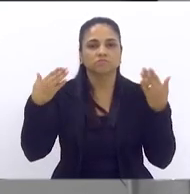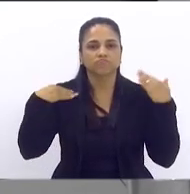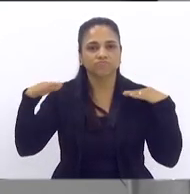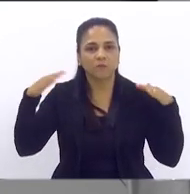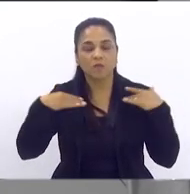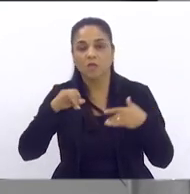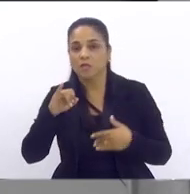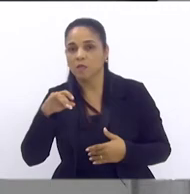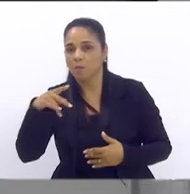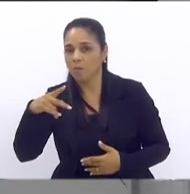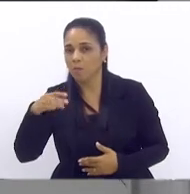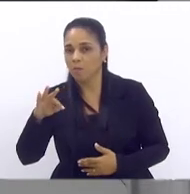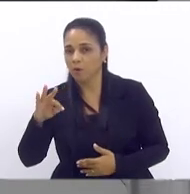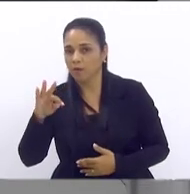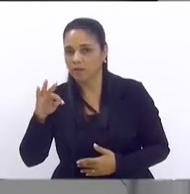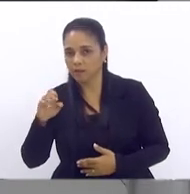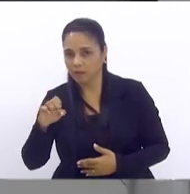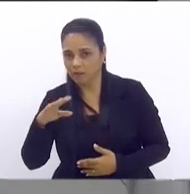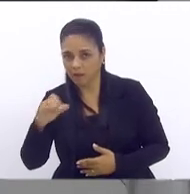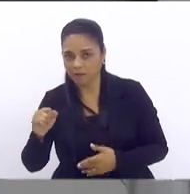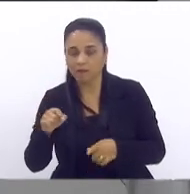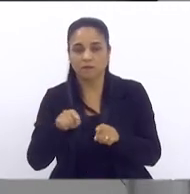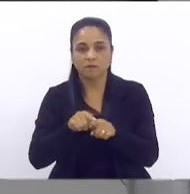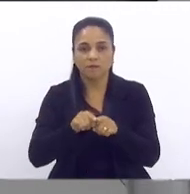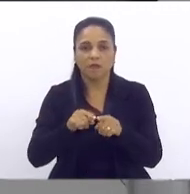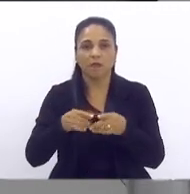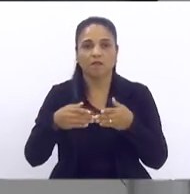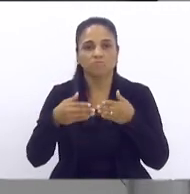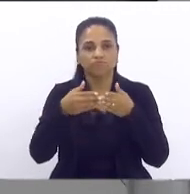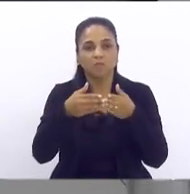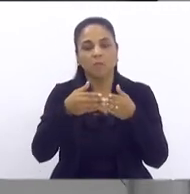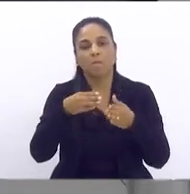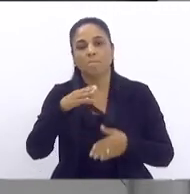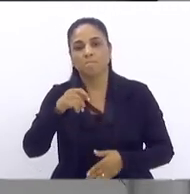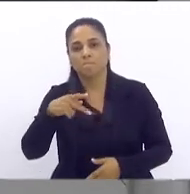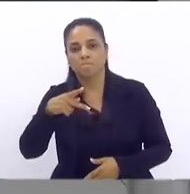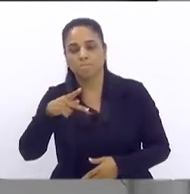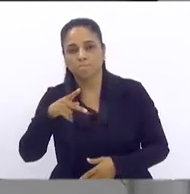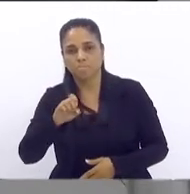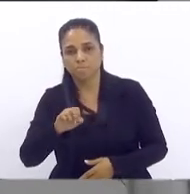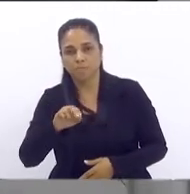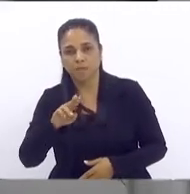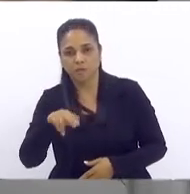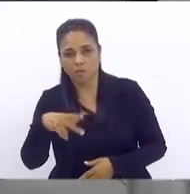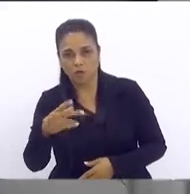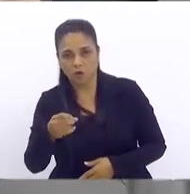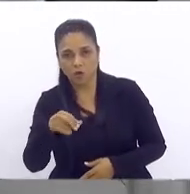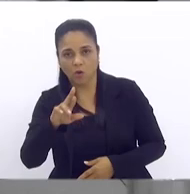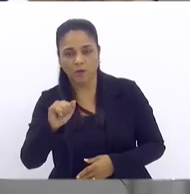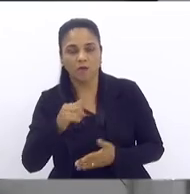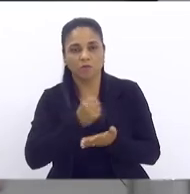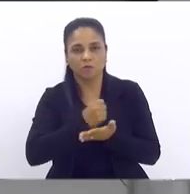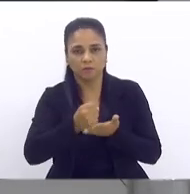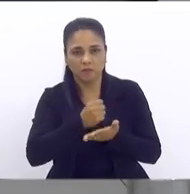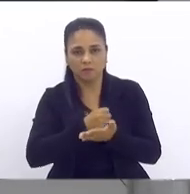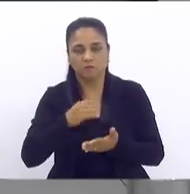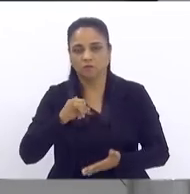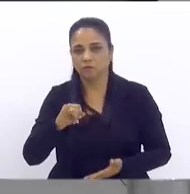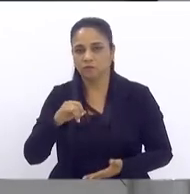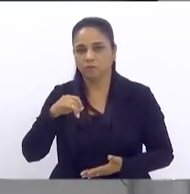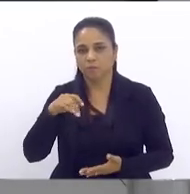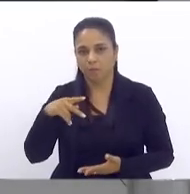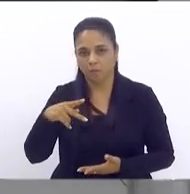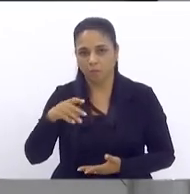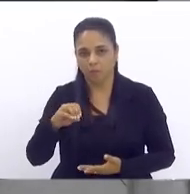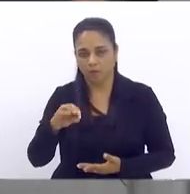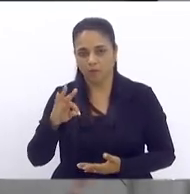e demais ônus sobre embarcações brasileiras, no caso de penhora, de contratos de hipoteca ou coisas do tipo.